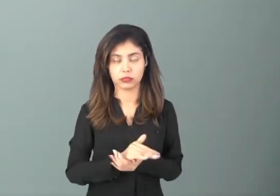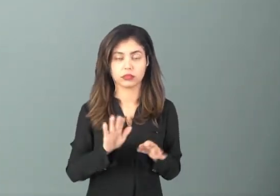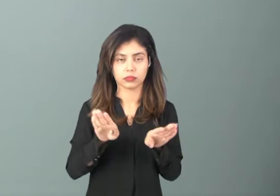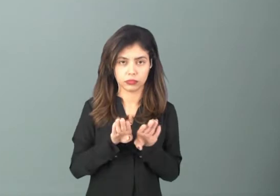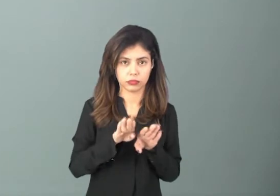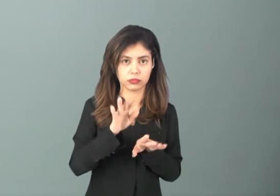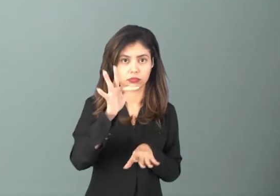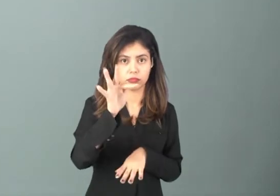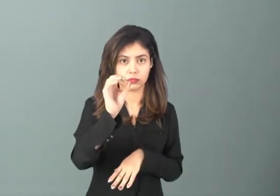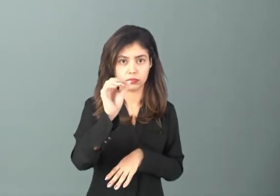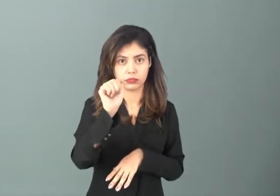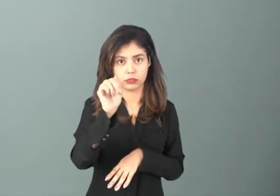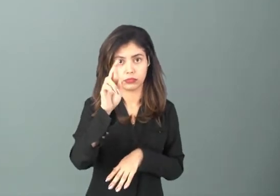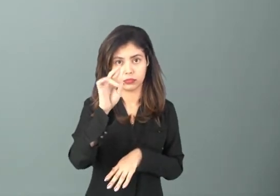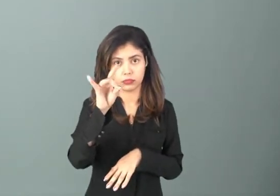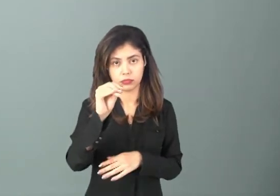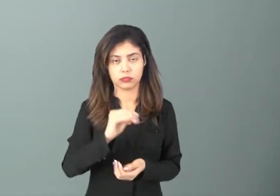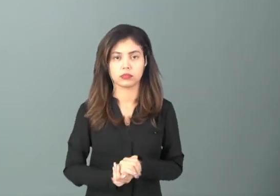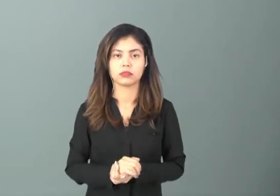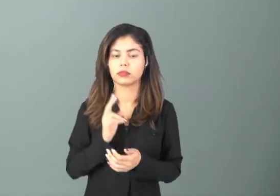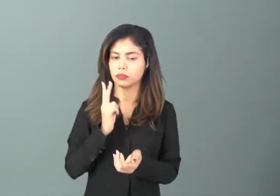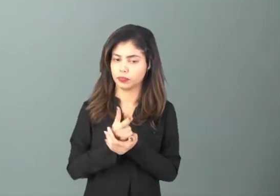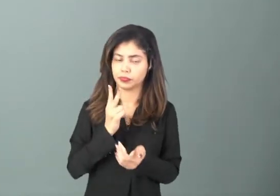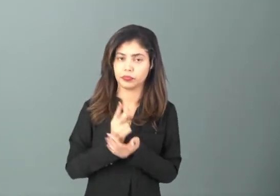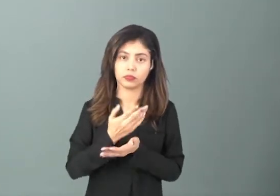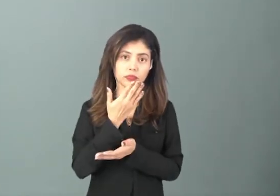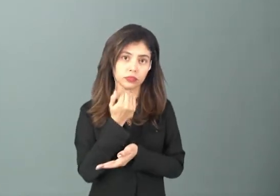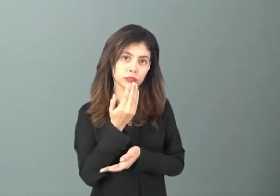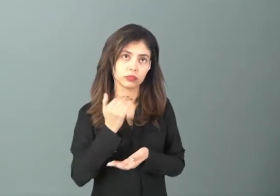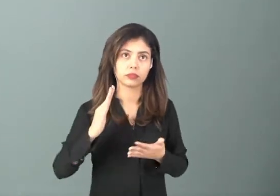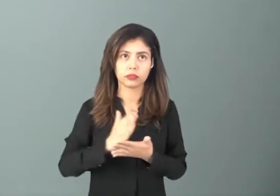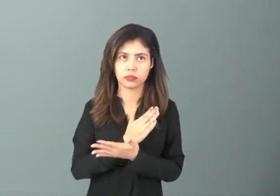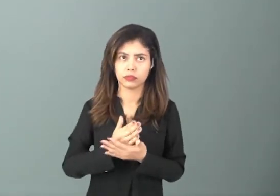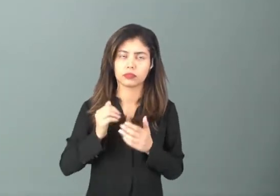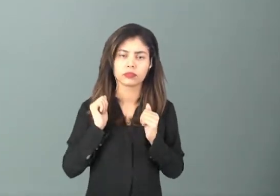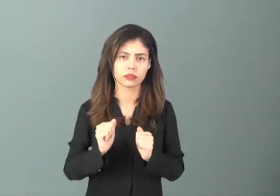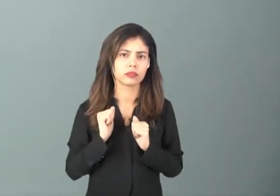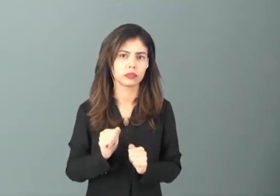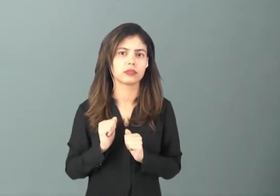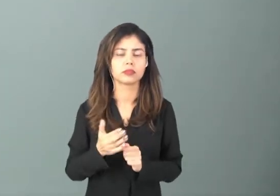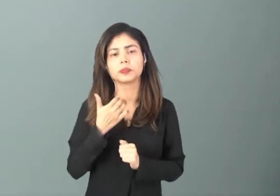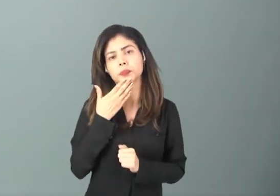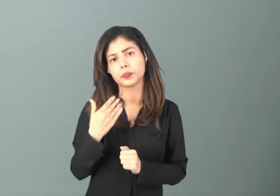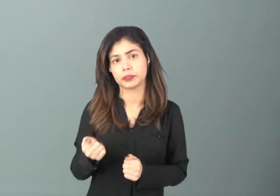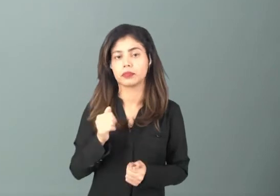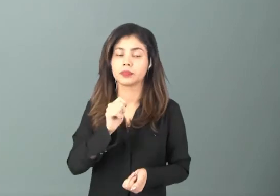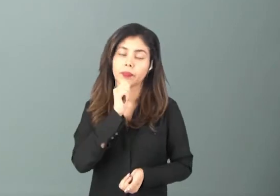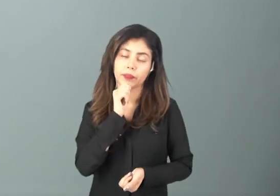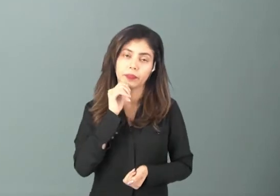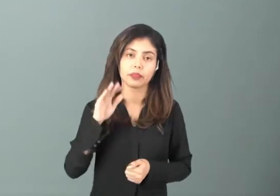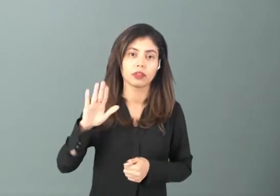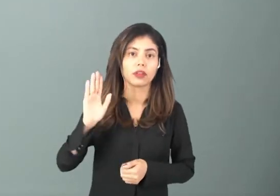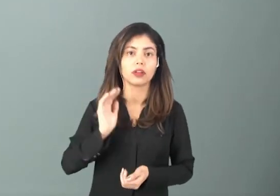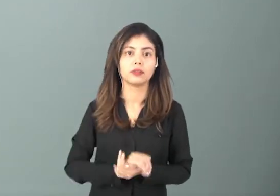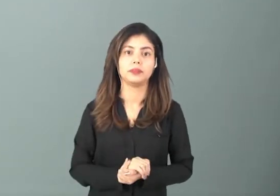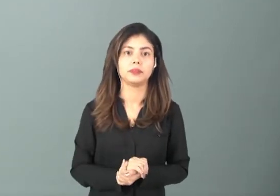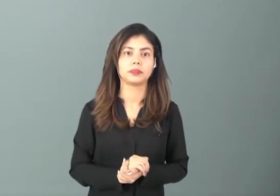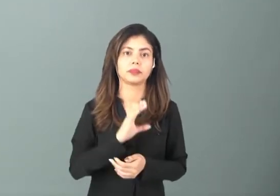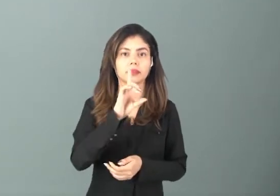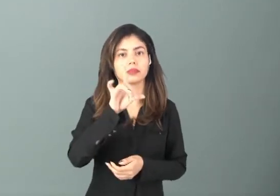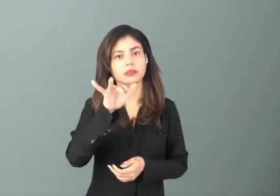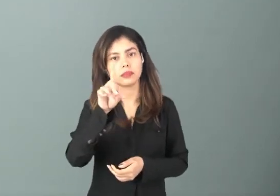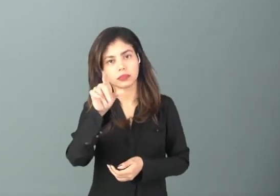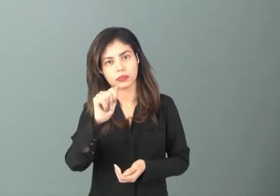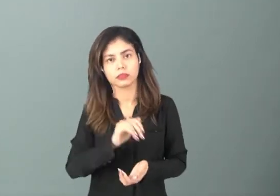por isso que nós devemos sempre suplementar nossa alimentação também com algumas coisas que possam favorecer ainda mais produção de